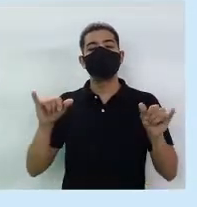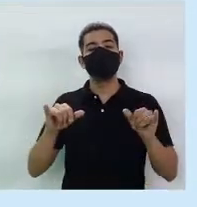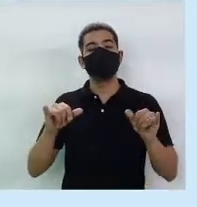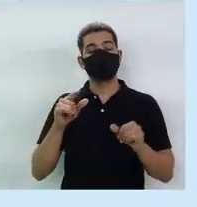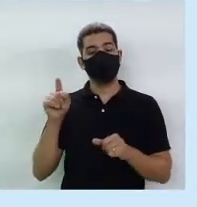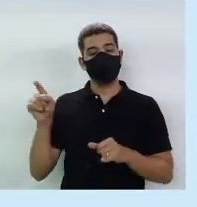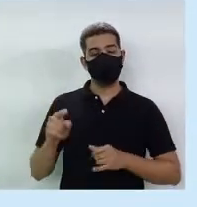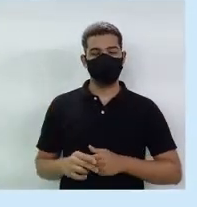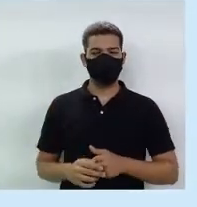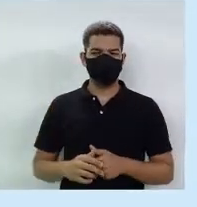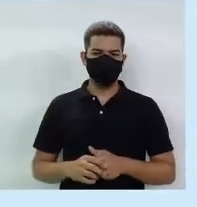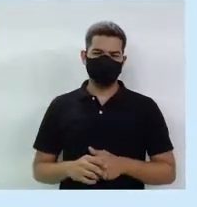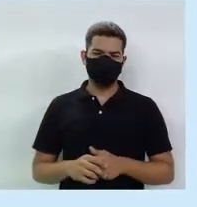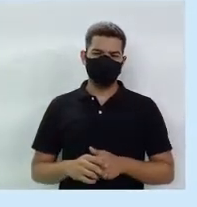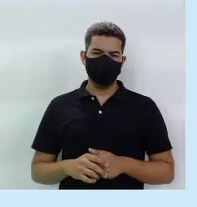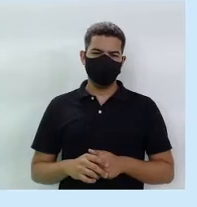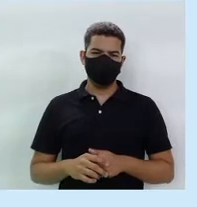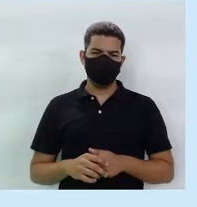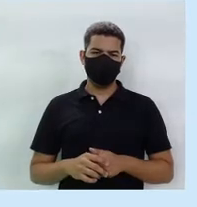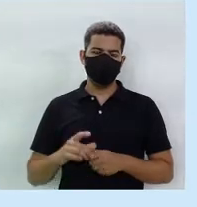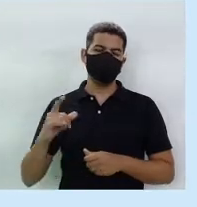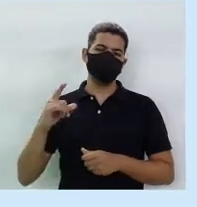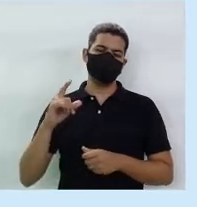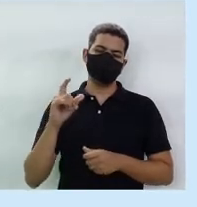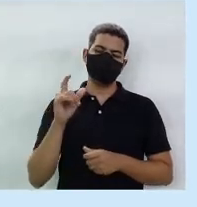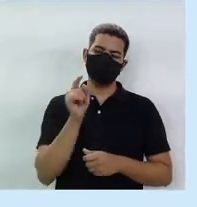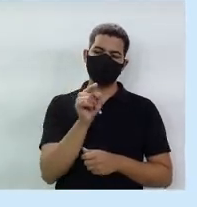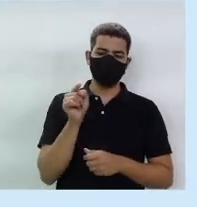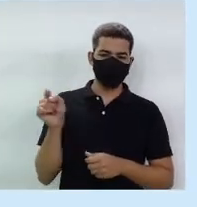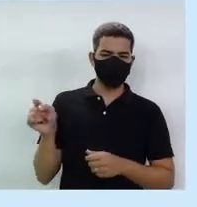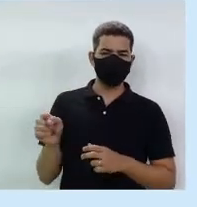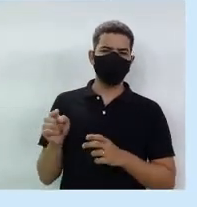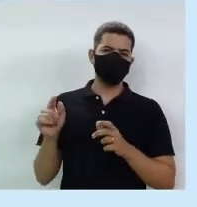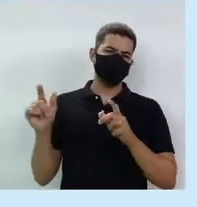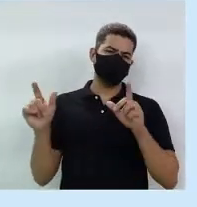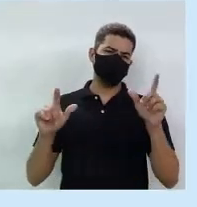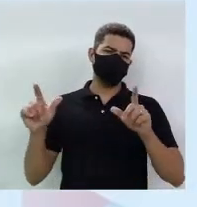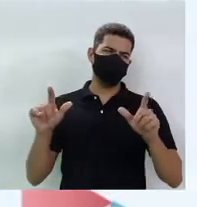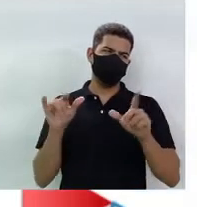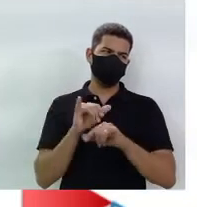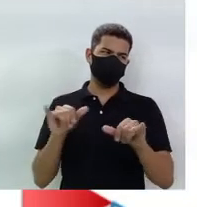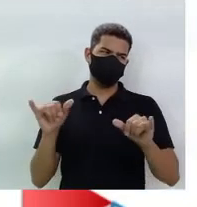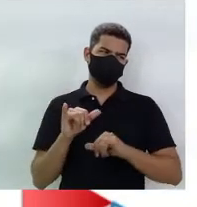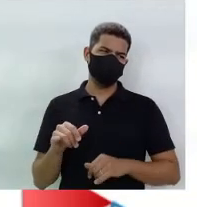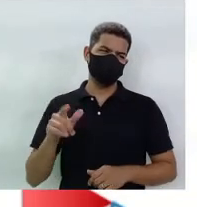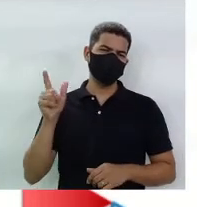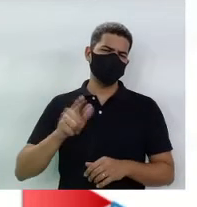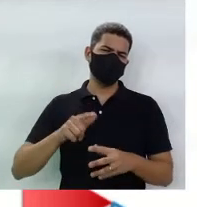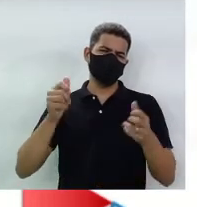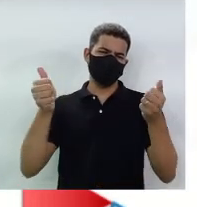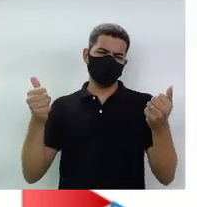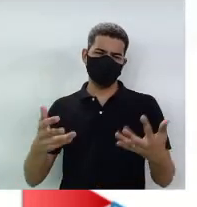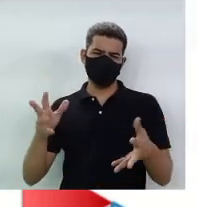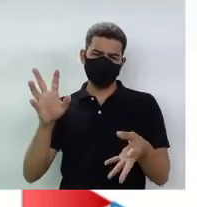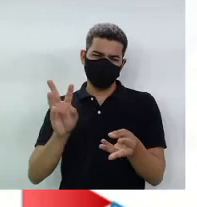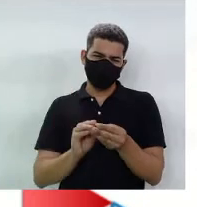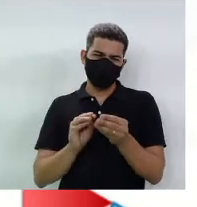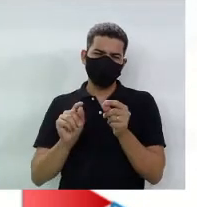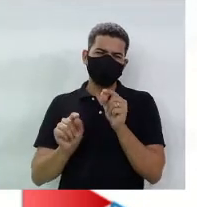um produto comercial. E vamos adiante. Na tela, trago para vocês uma